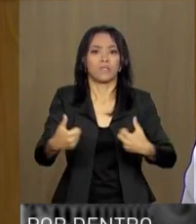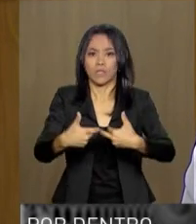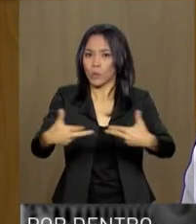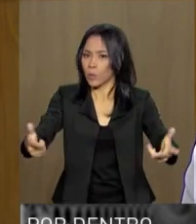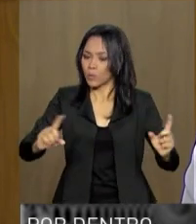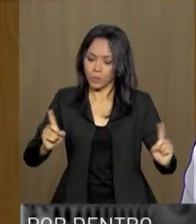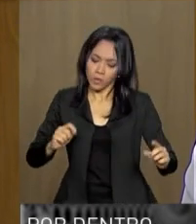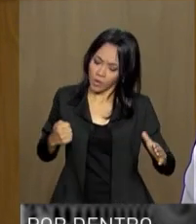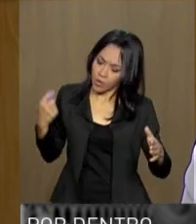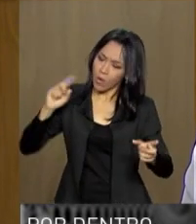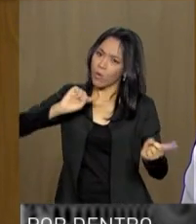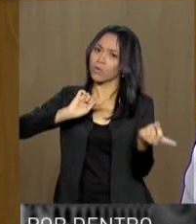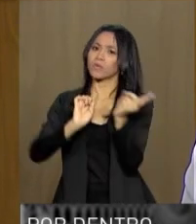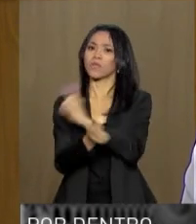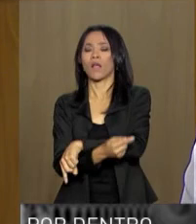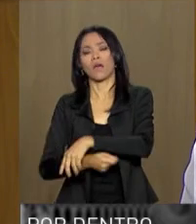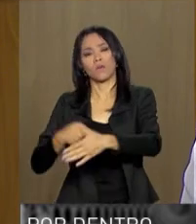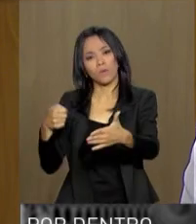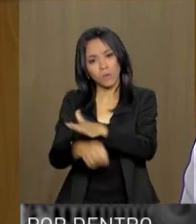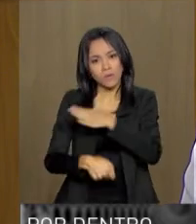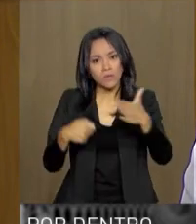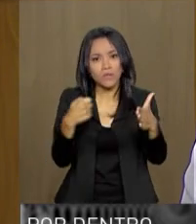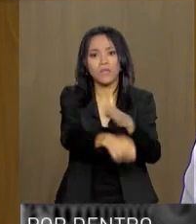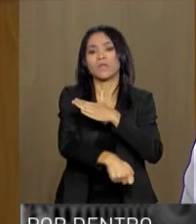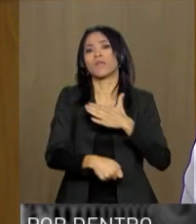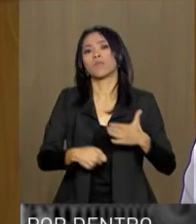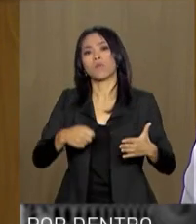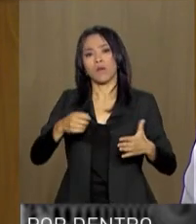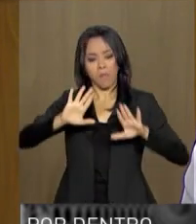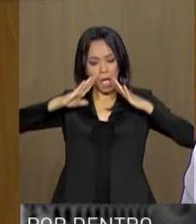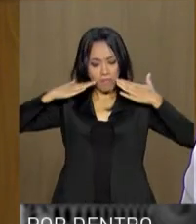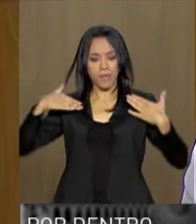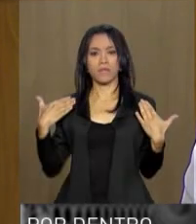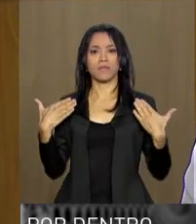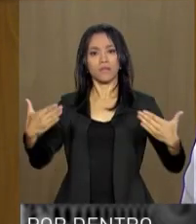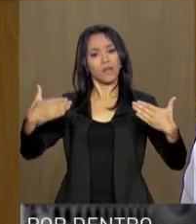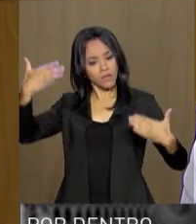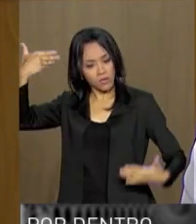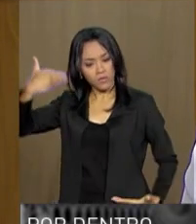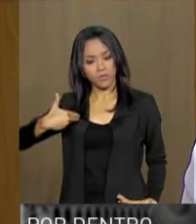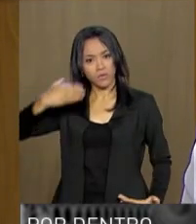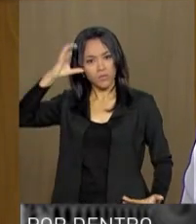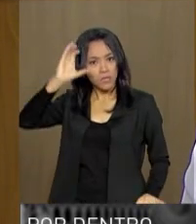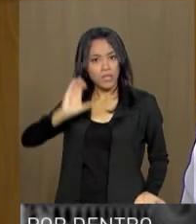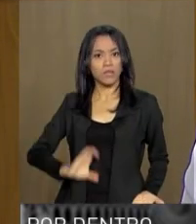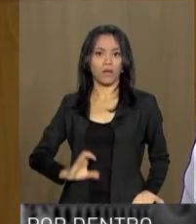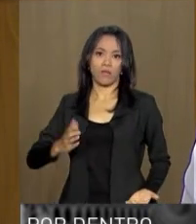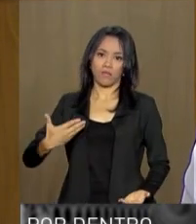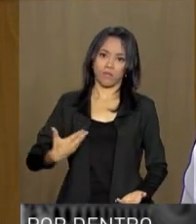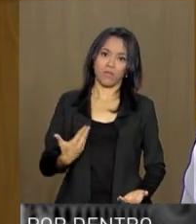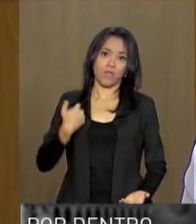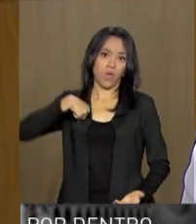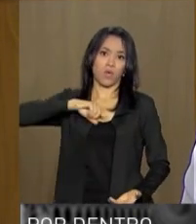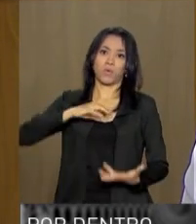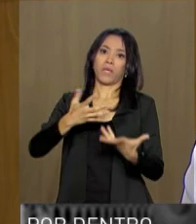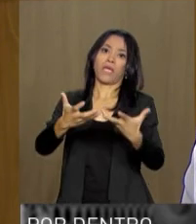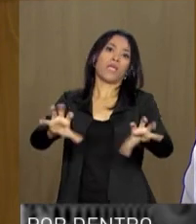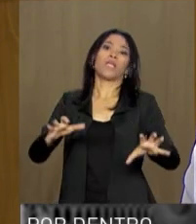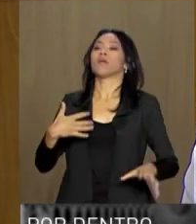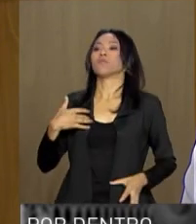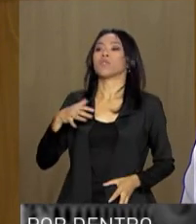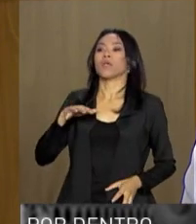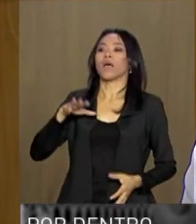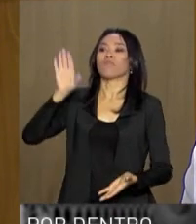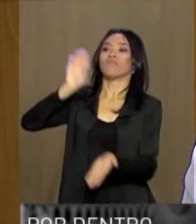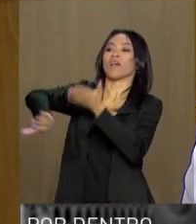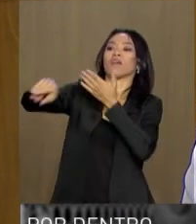direitos e exigir realmente a nossa visibilidade como cidadão nós costumo dizer que nós não queremos ocupar o espaço de dinheiro nós